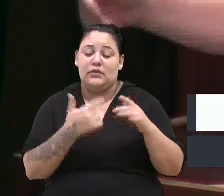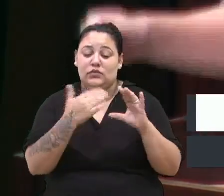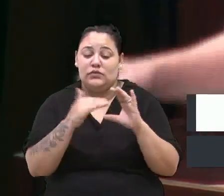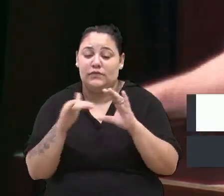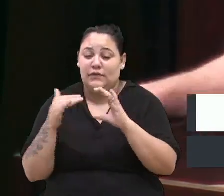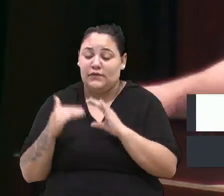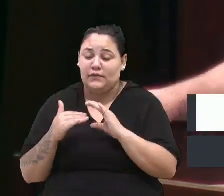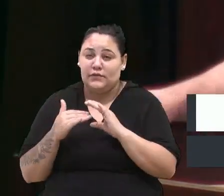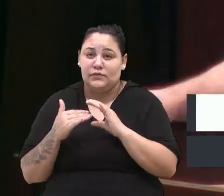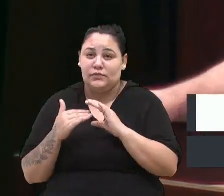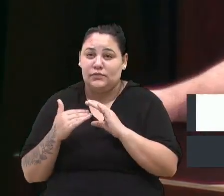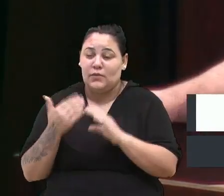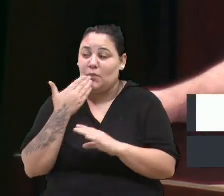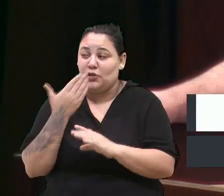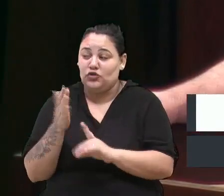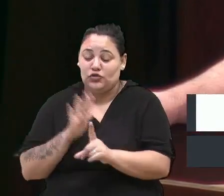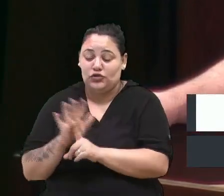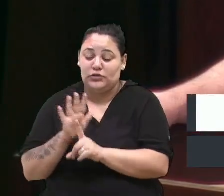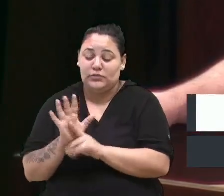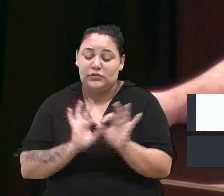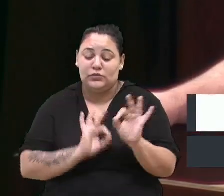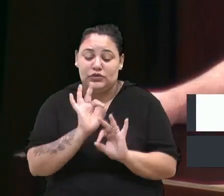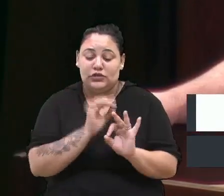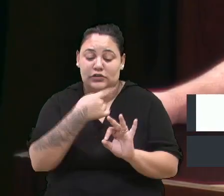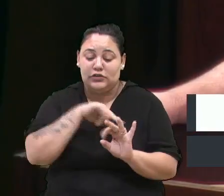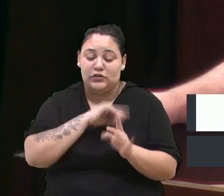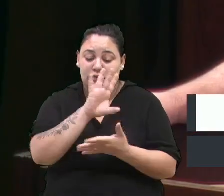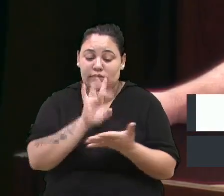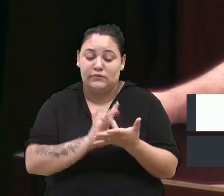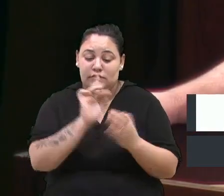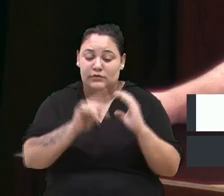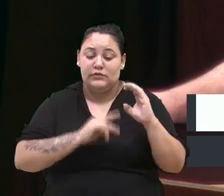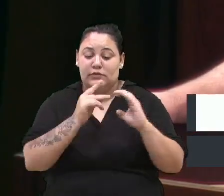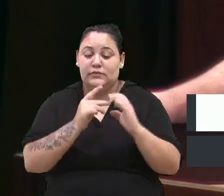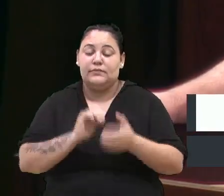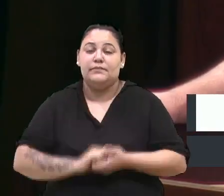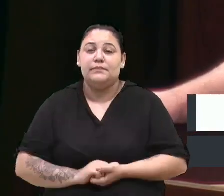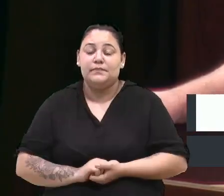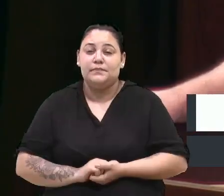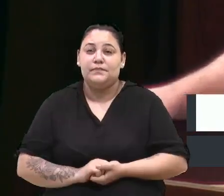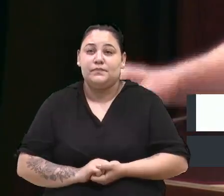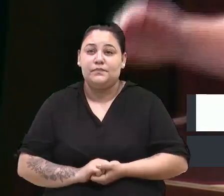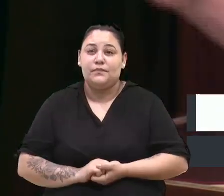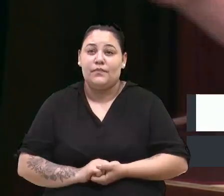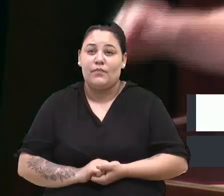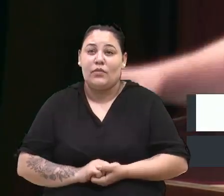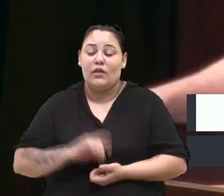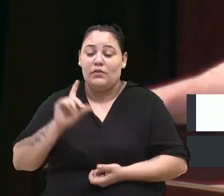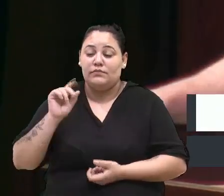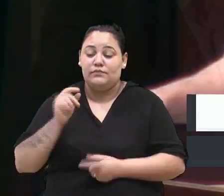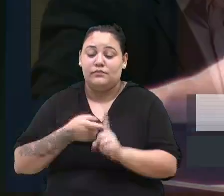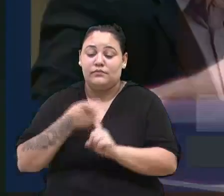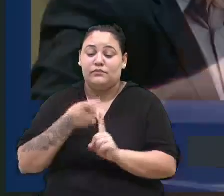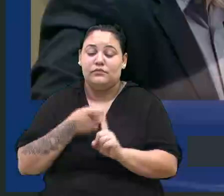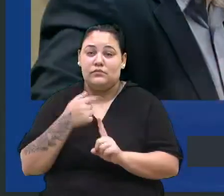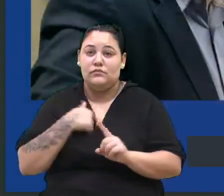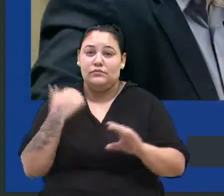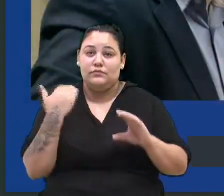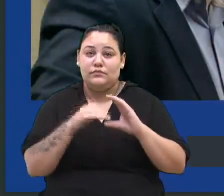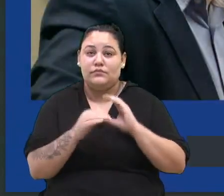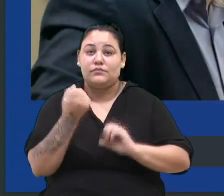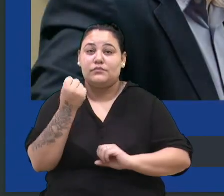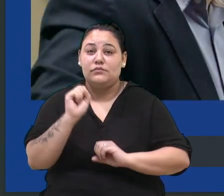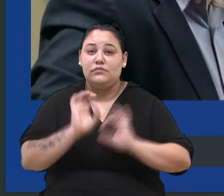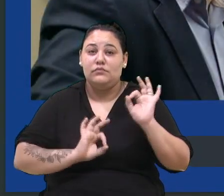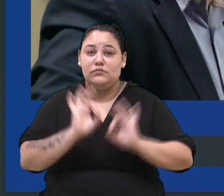dos projetos que encaminhamos aqui para a Câmara de Vereadores. Nestes 10 meses, então, encaminhei 8 projetos